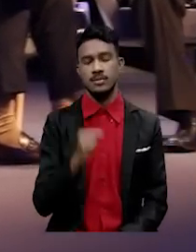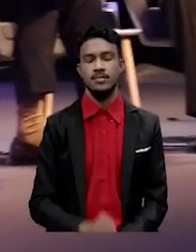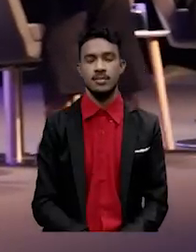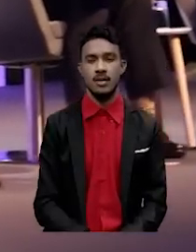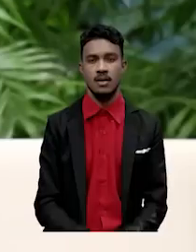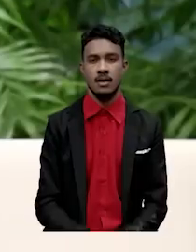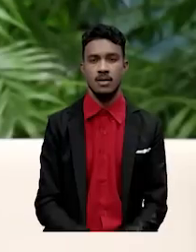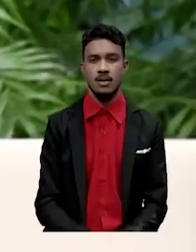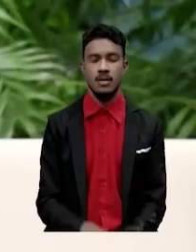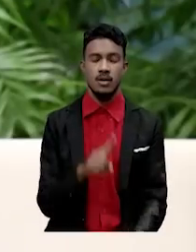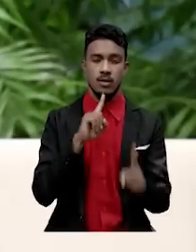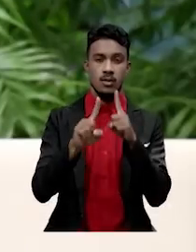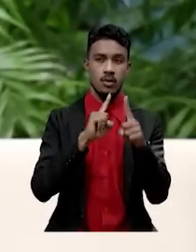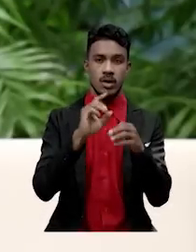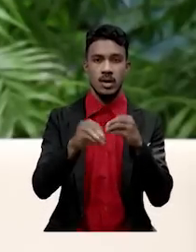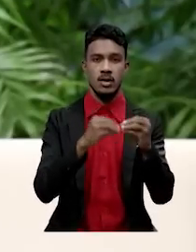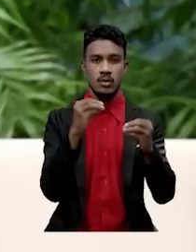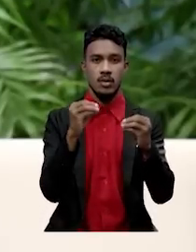E vou de colher com o